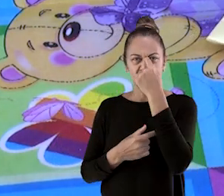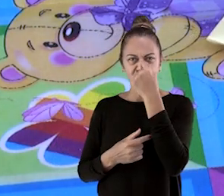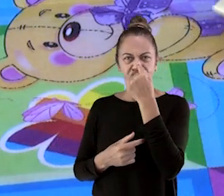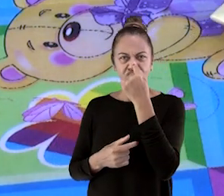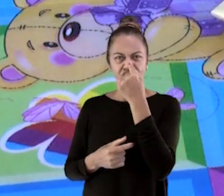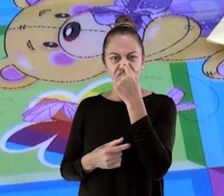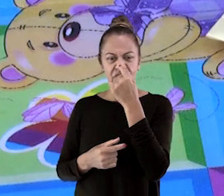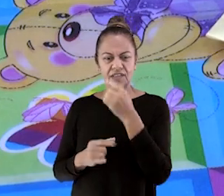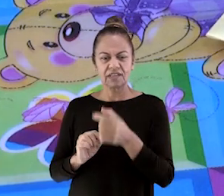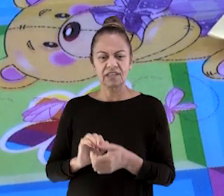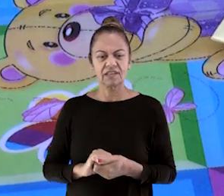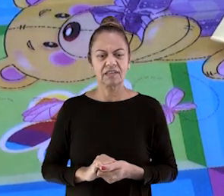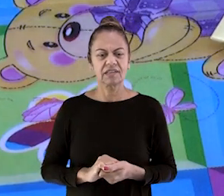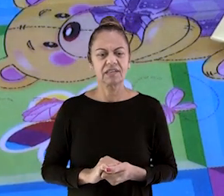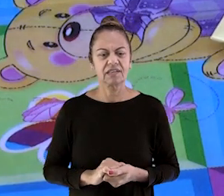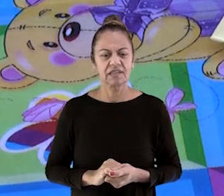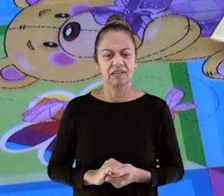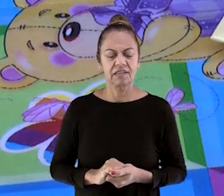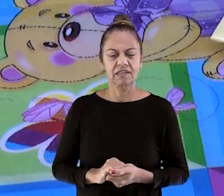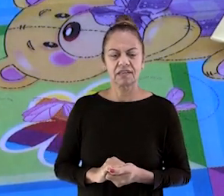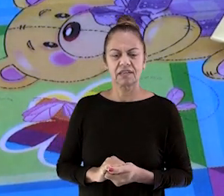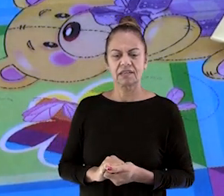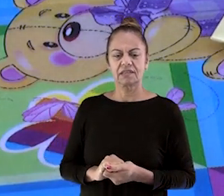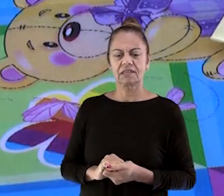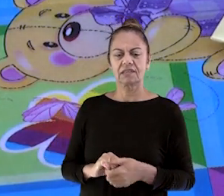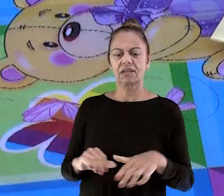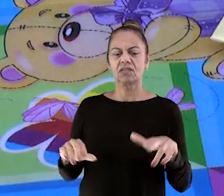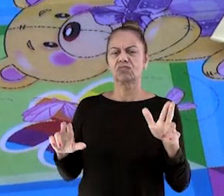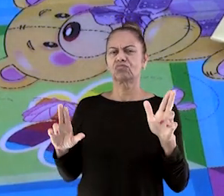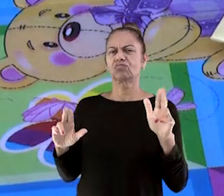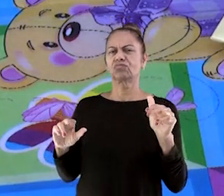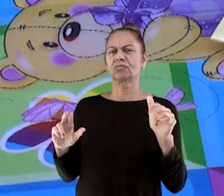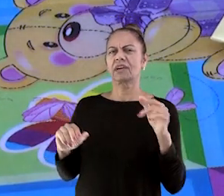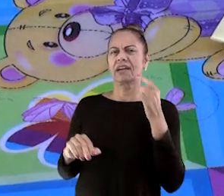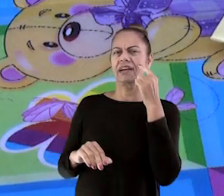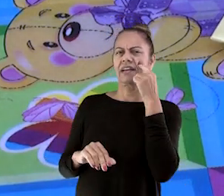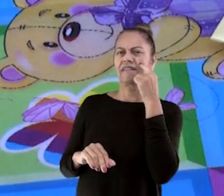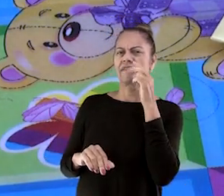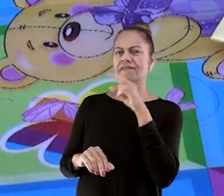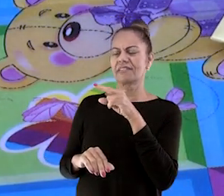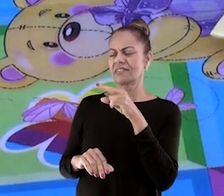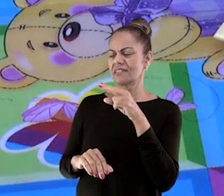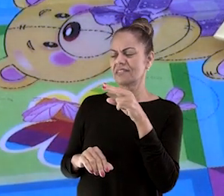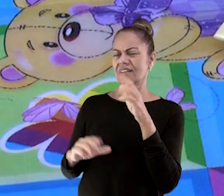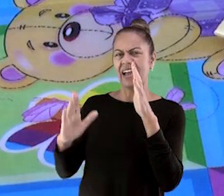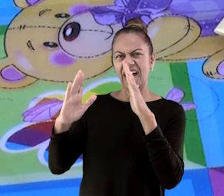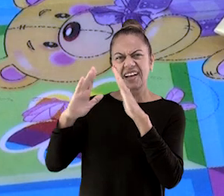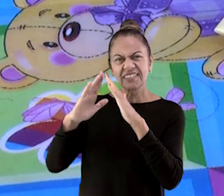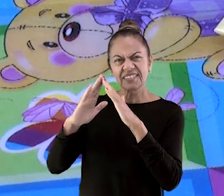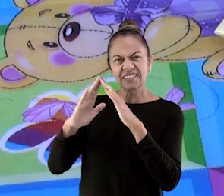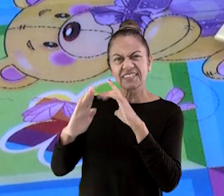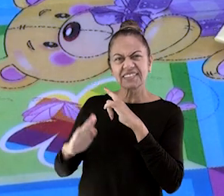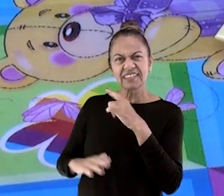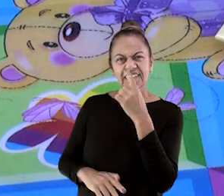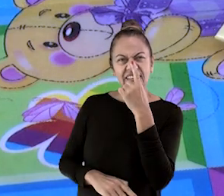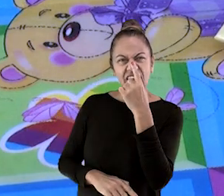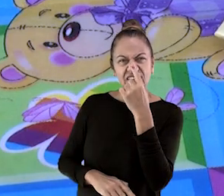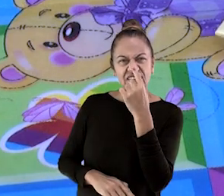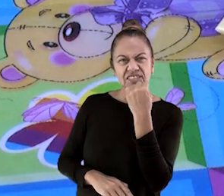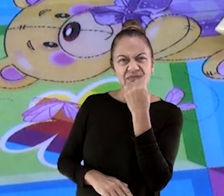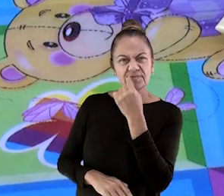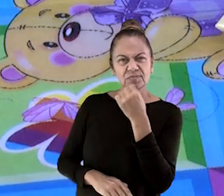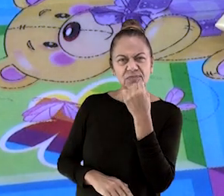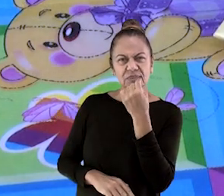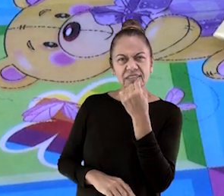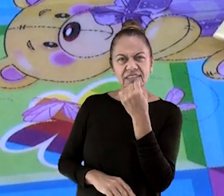o nariz nunca vi boca casa ter nariz e a boca olha que